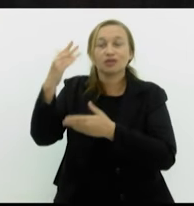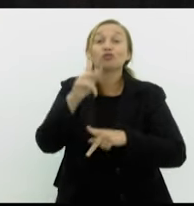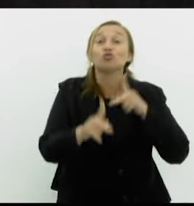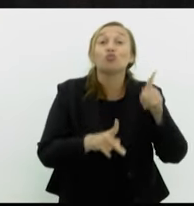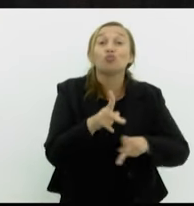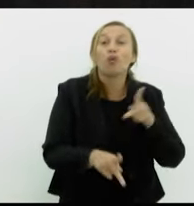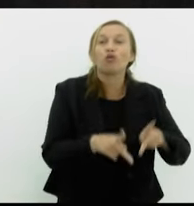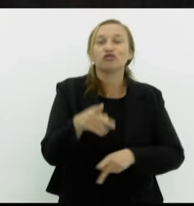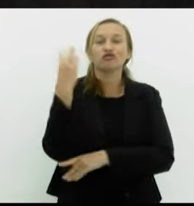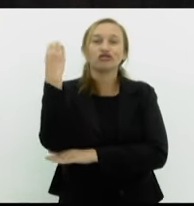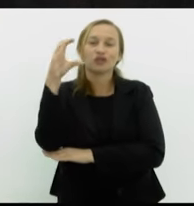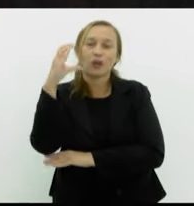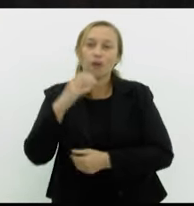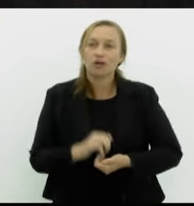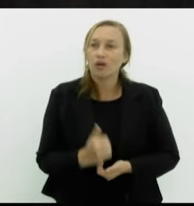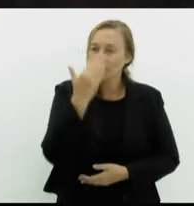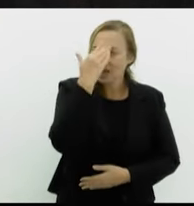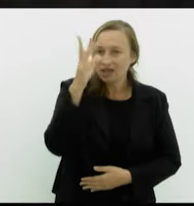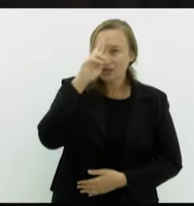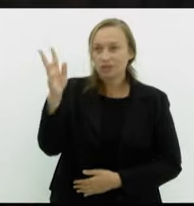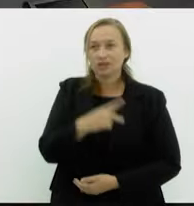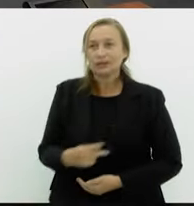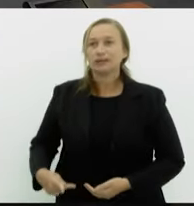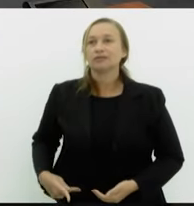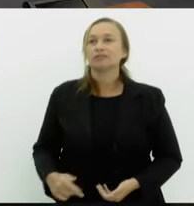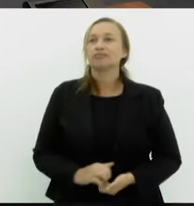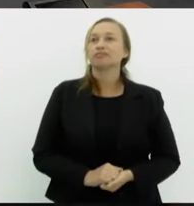população niteroense. Muito obrigado, presidente.